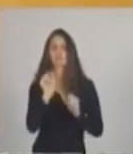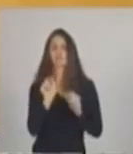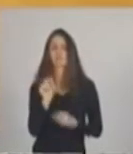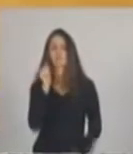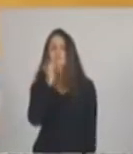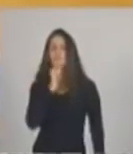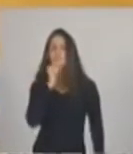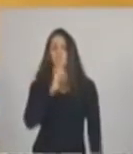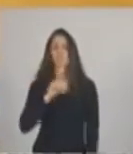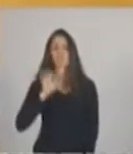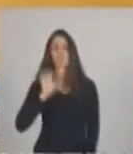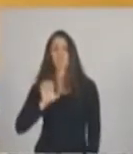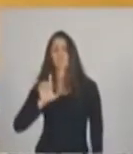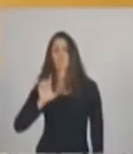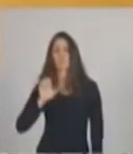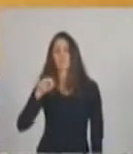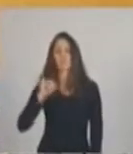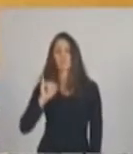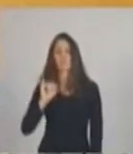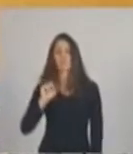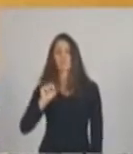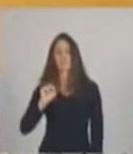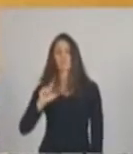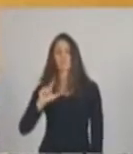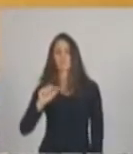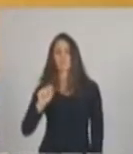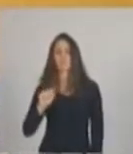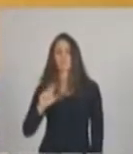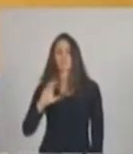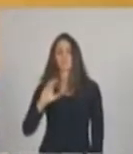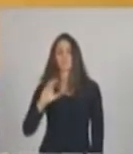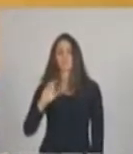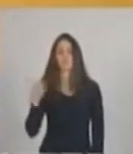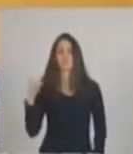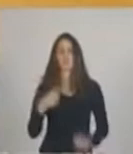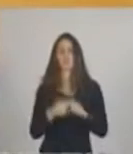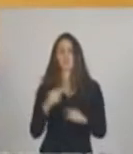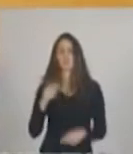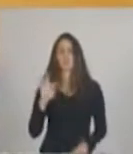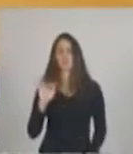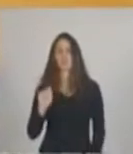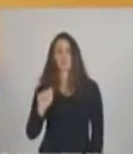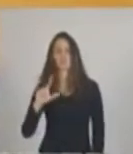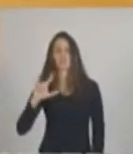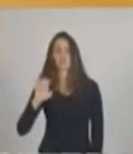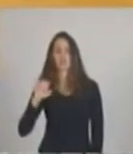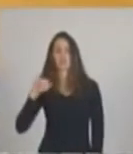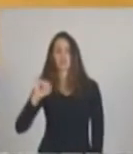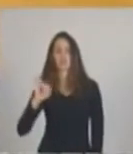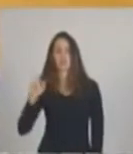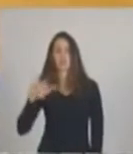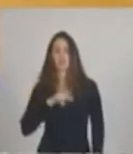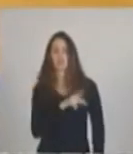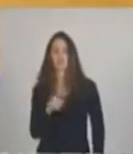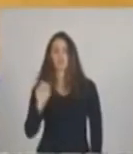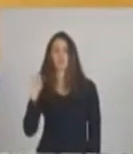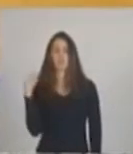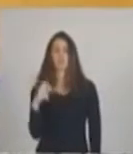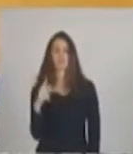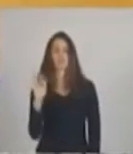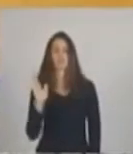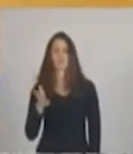senhora Eleni Silva Gomes, a tia Leni, professora aposentada e